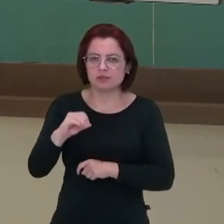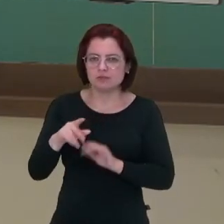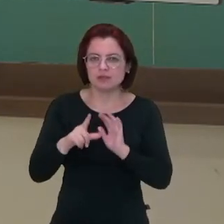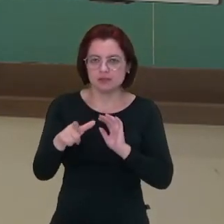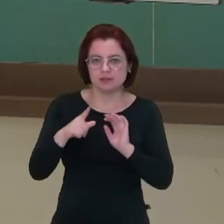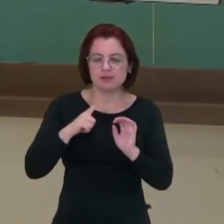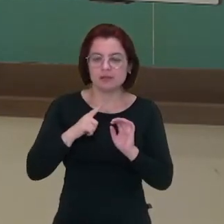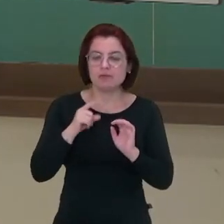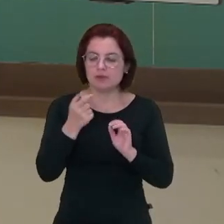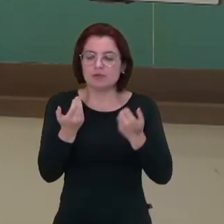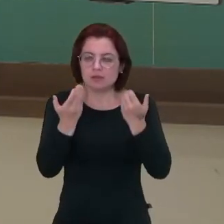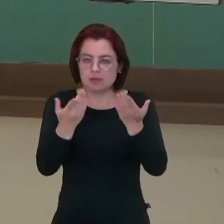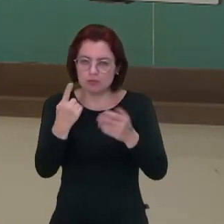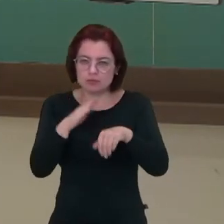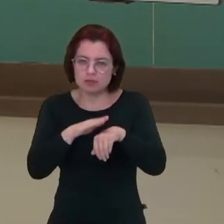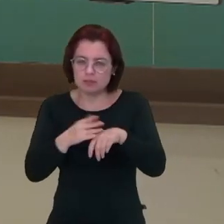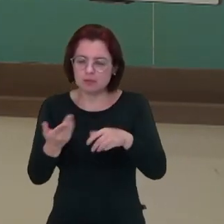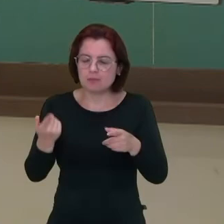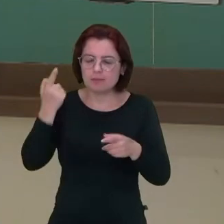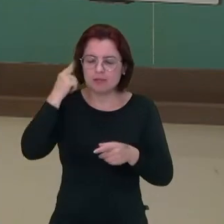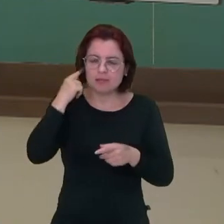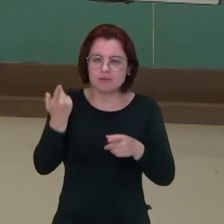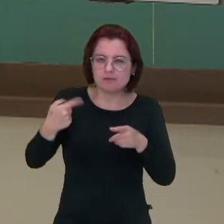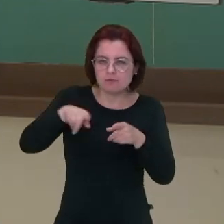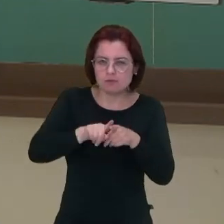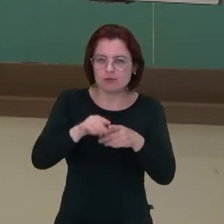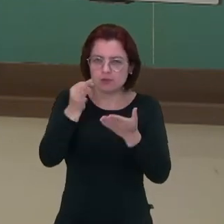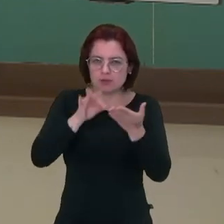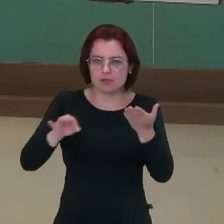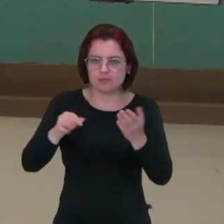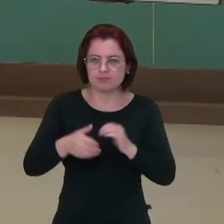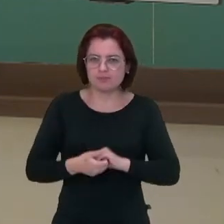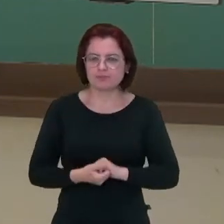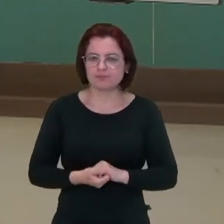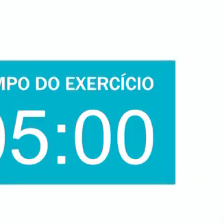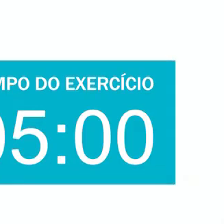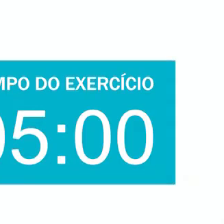Vou dar um tempinho para vocês pensarem e já voltamos a conferir.